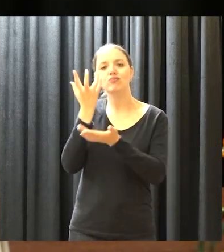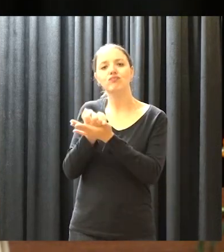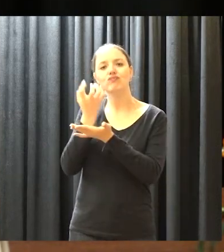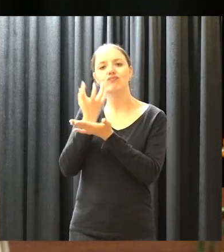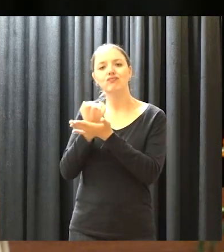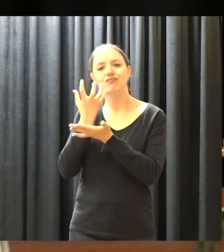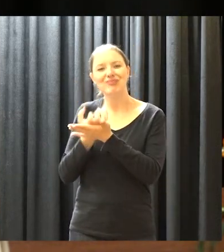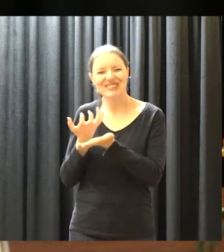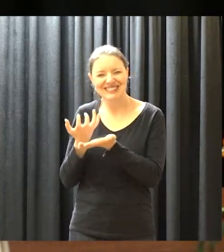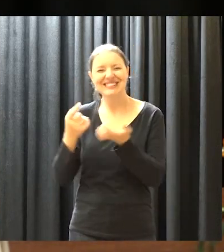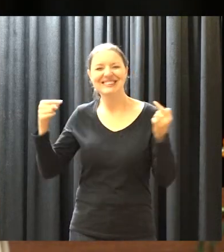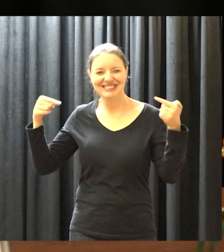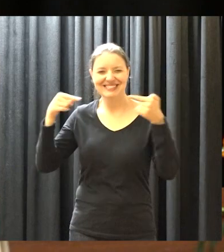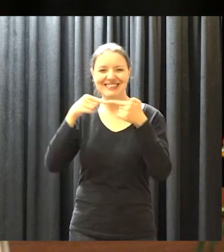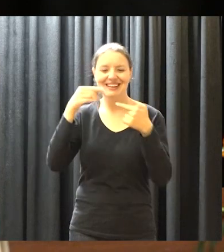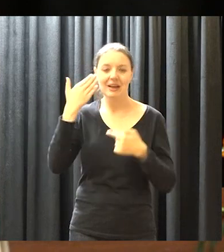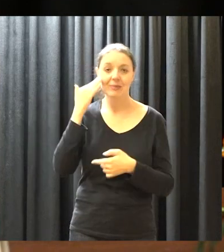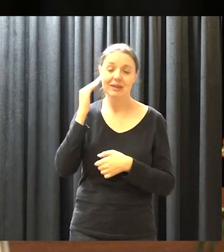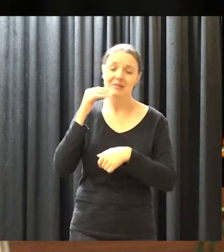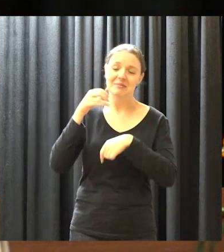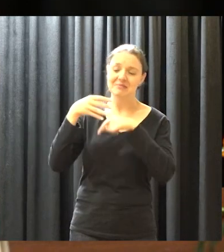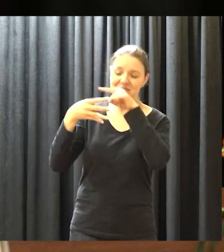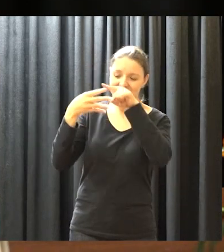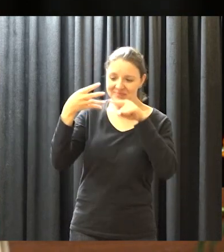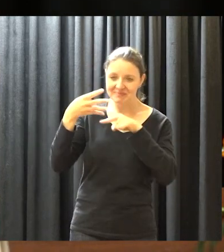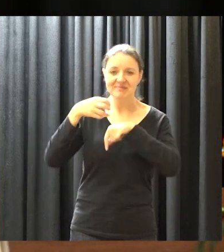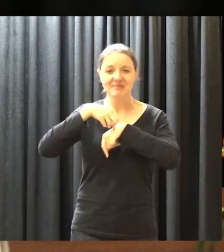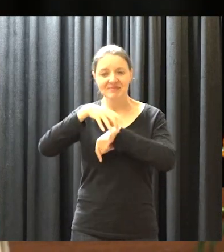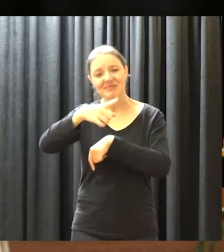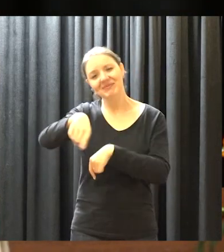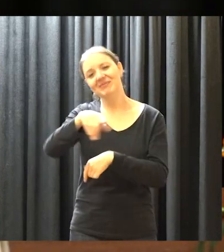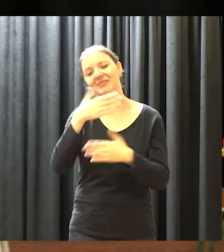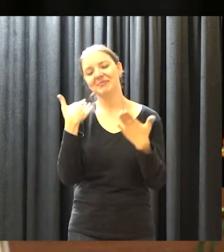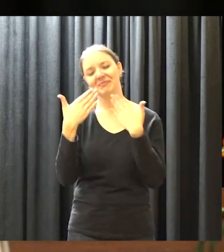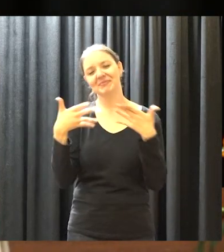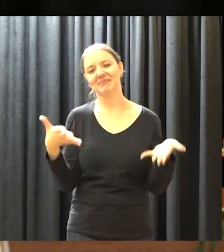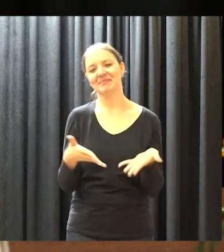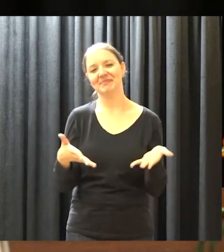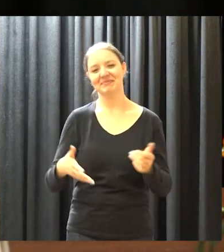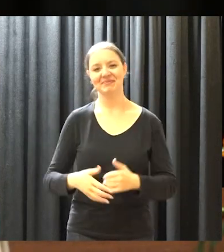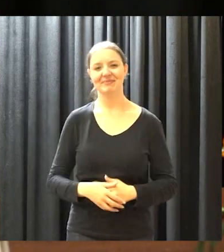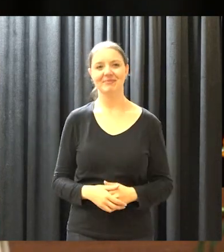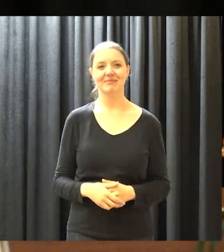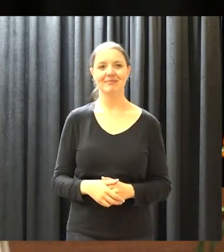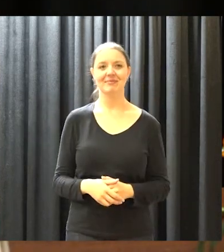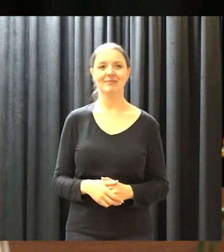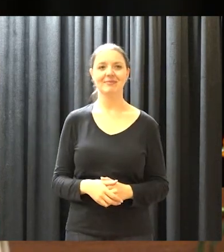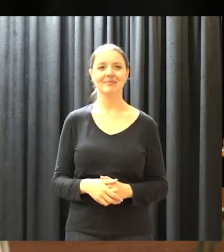são esses pontos que eu queria colocar presente para a gente conversar aqui hoje.